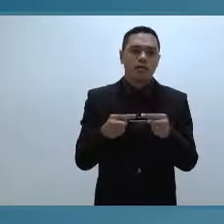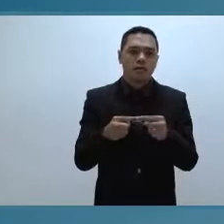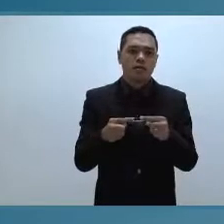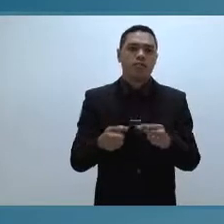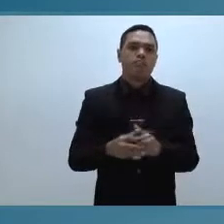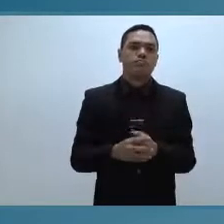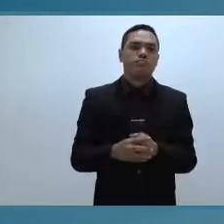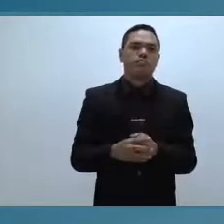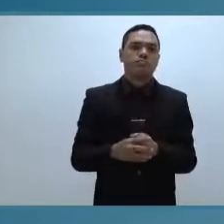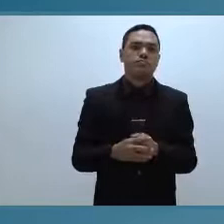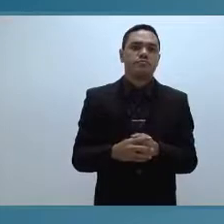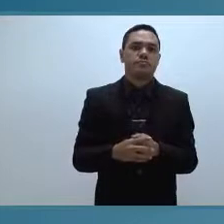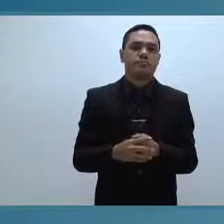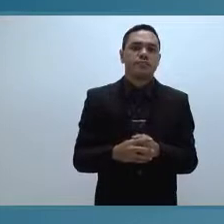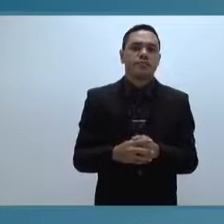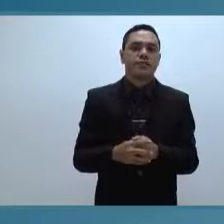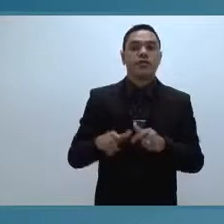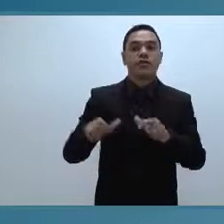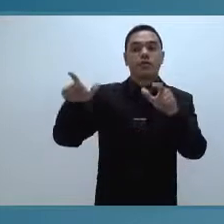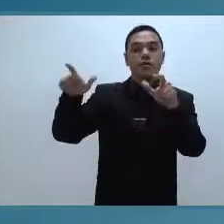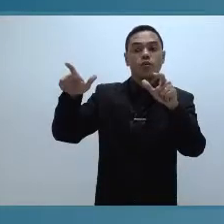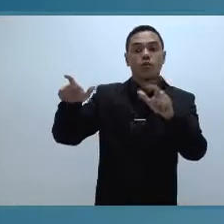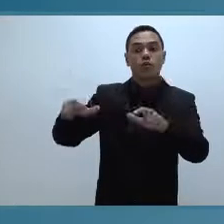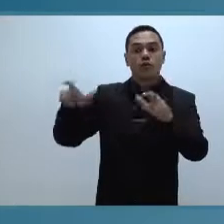Facilitadora, Gerlan Andrade Aguiar,